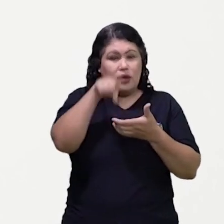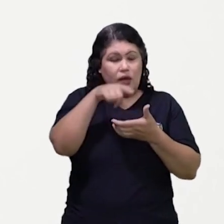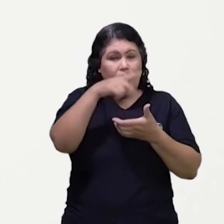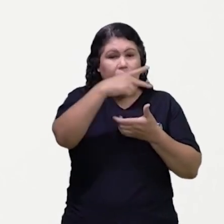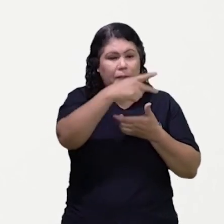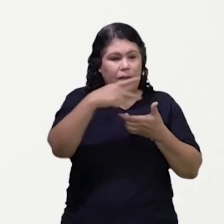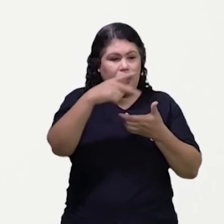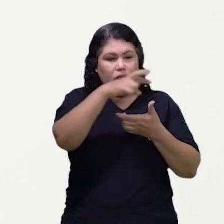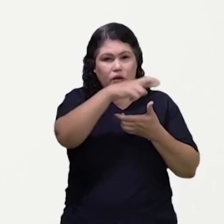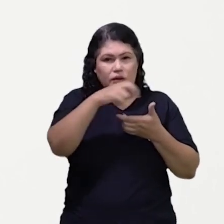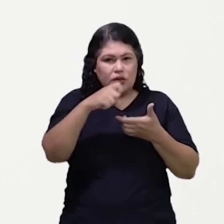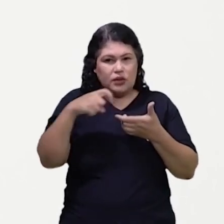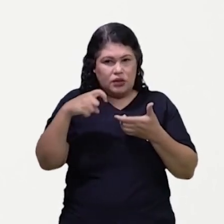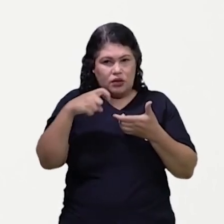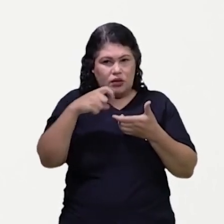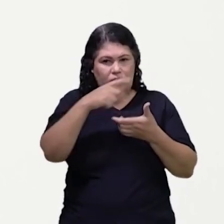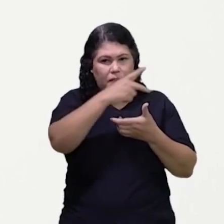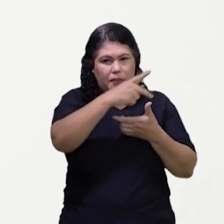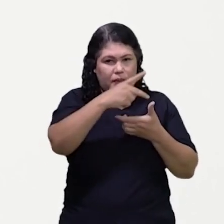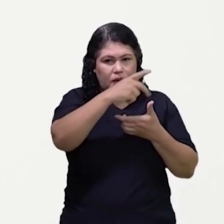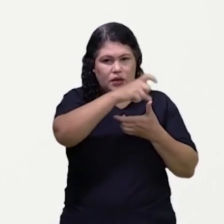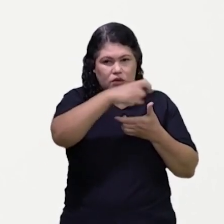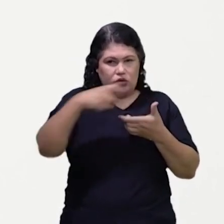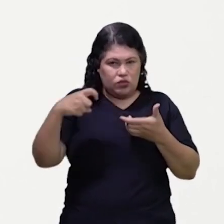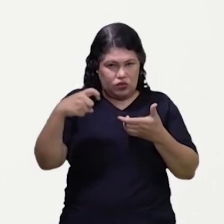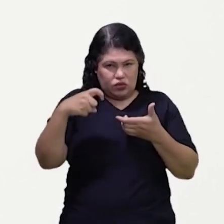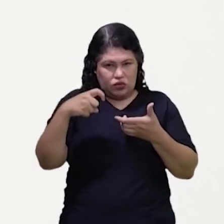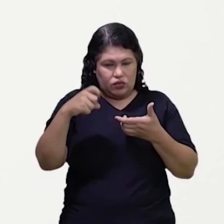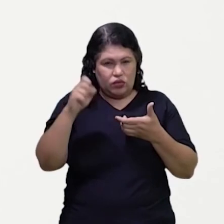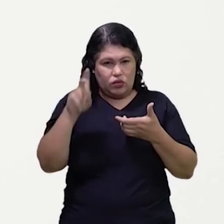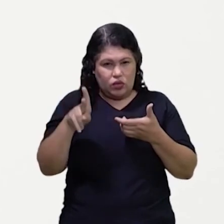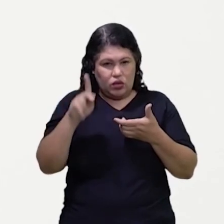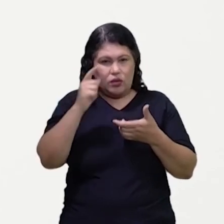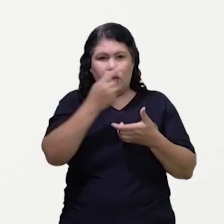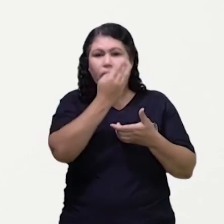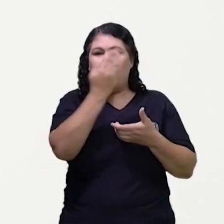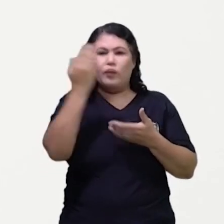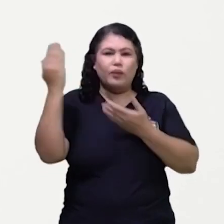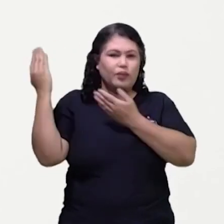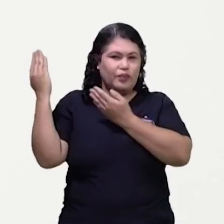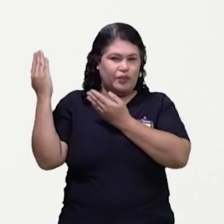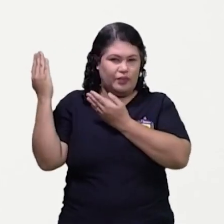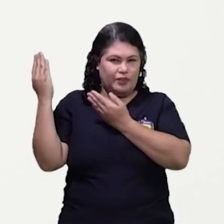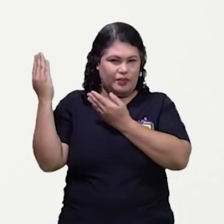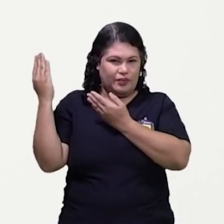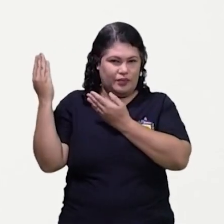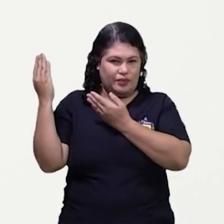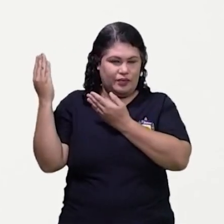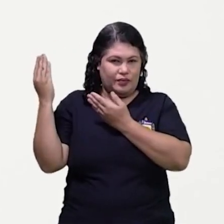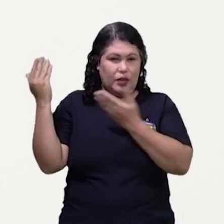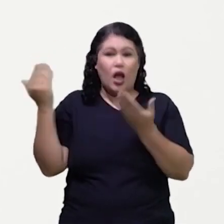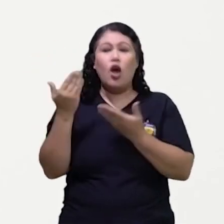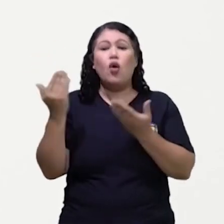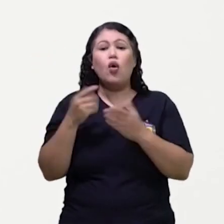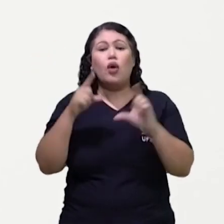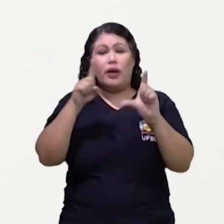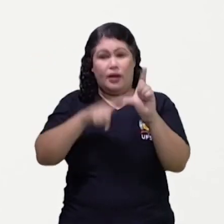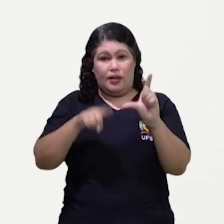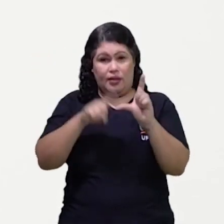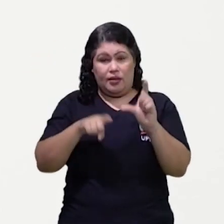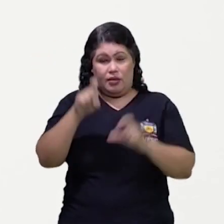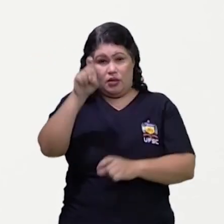paroxítonas terminadas em L, N, X, AN e ANS. Eu estou dando o exemplo de X. A